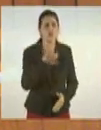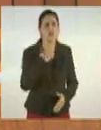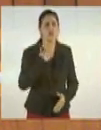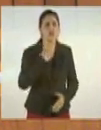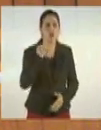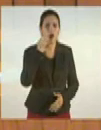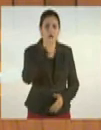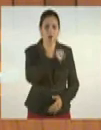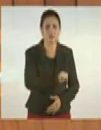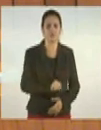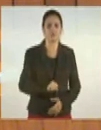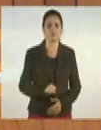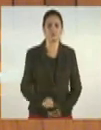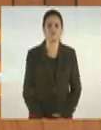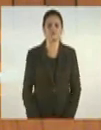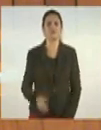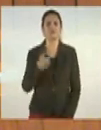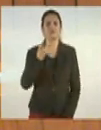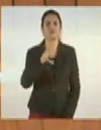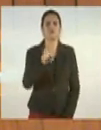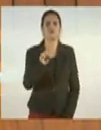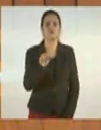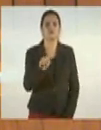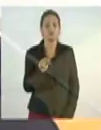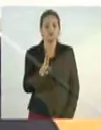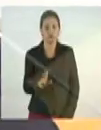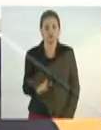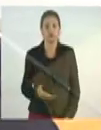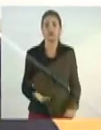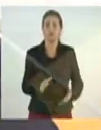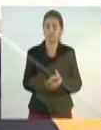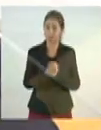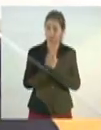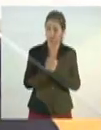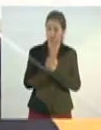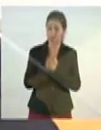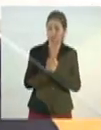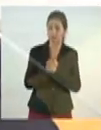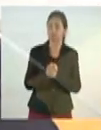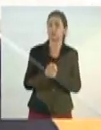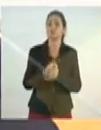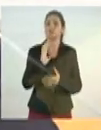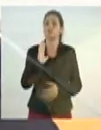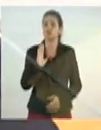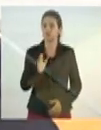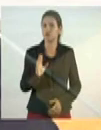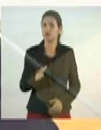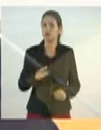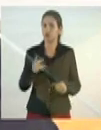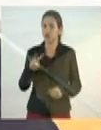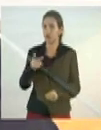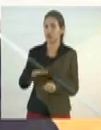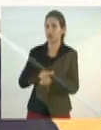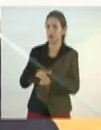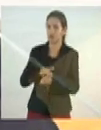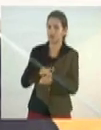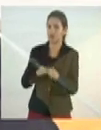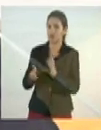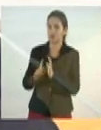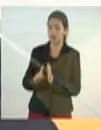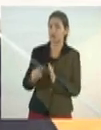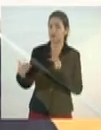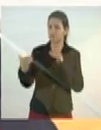o sen Deputado ceser Pires Deputado parabéns e você já tinha tratado comigo e eu disse que estava de